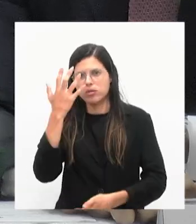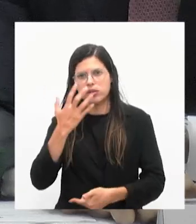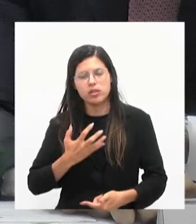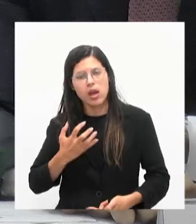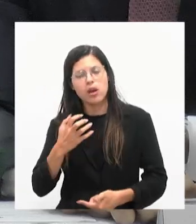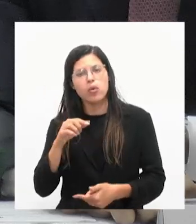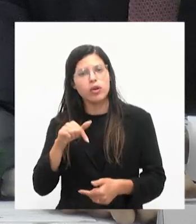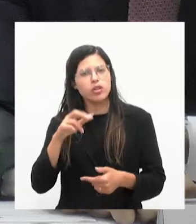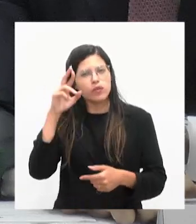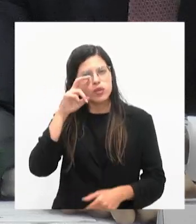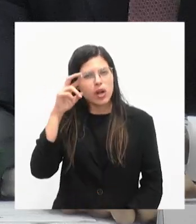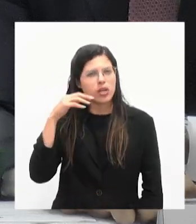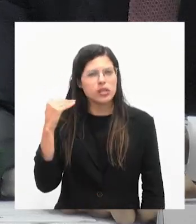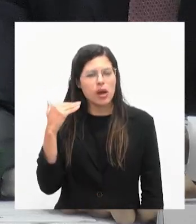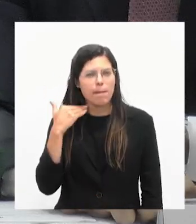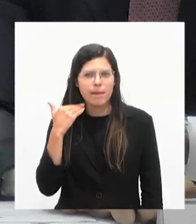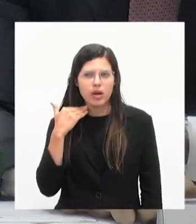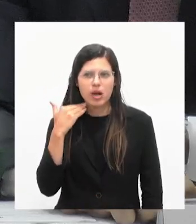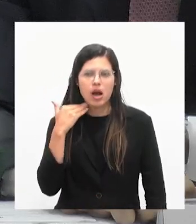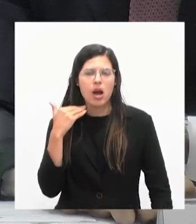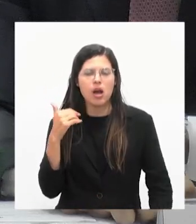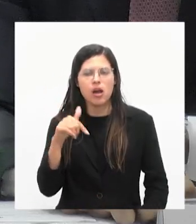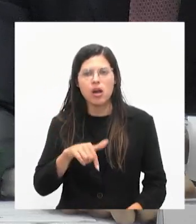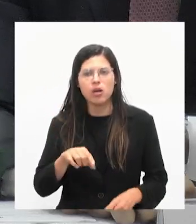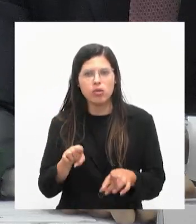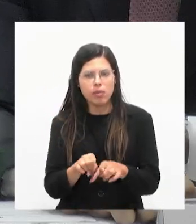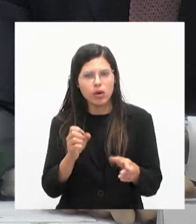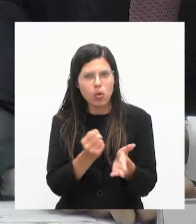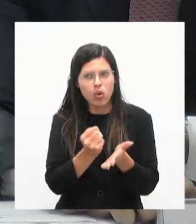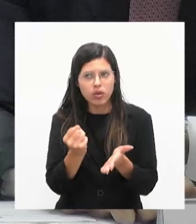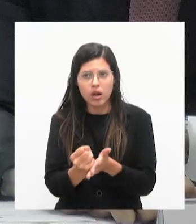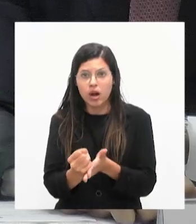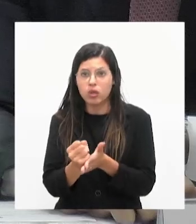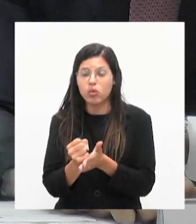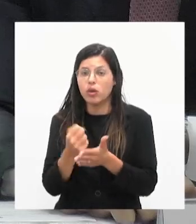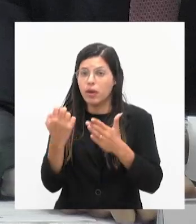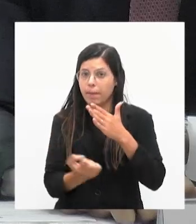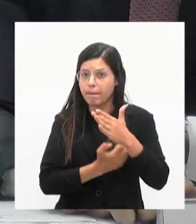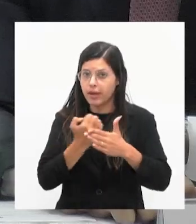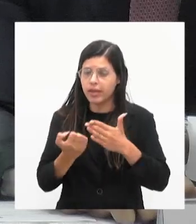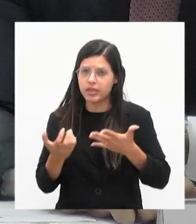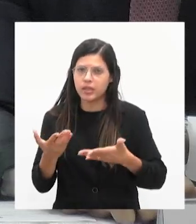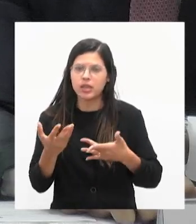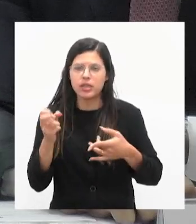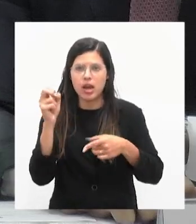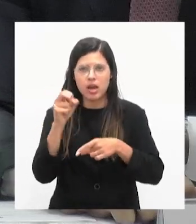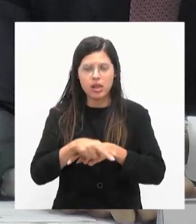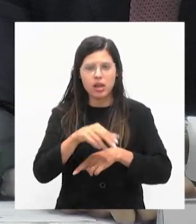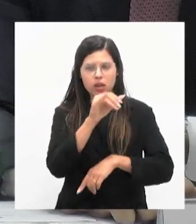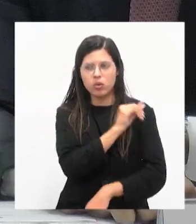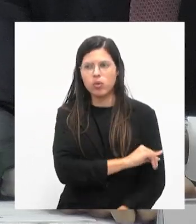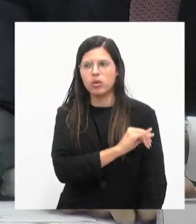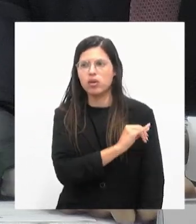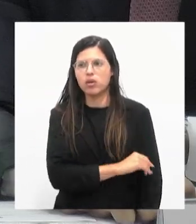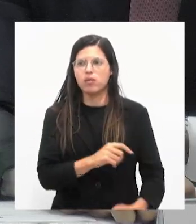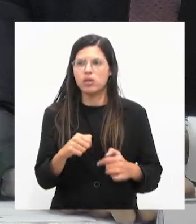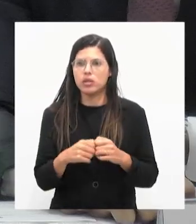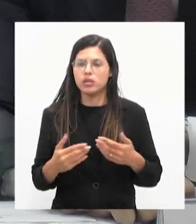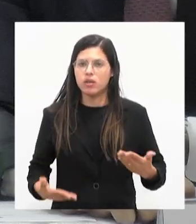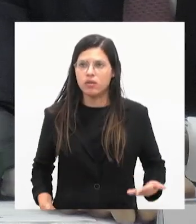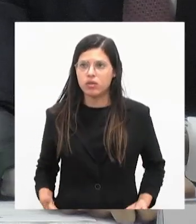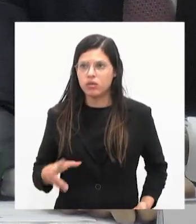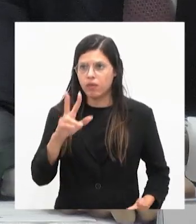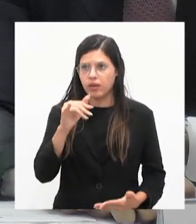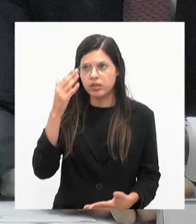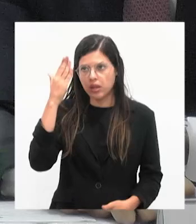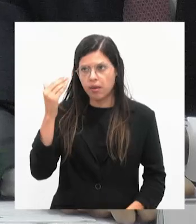bancário, fiscal, suspender contrato. E qualquer empresa que quiser entrar no Rio de Janeiro para prestar esse serviço, vai saber que